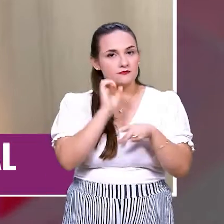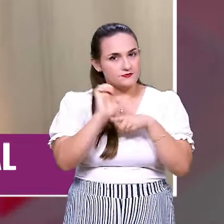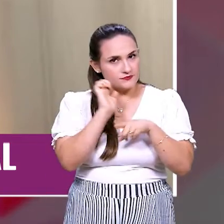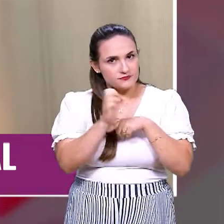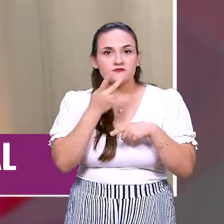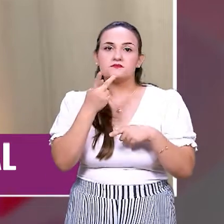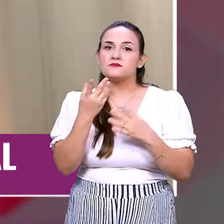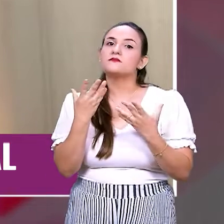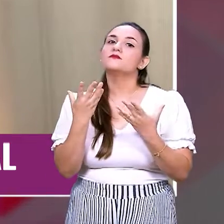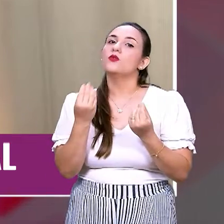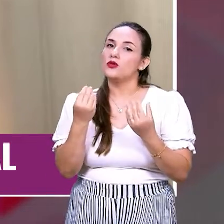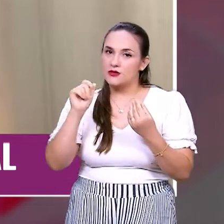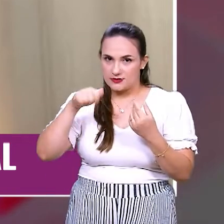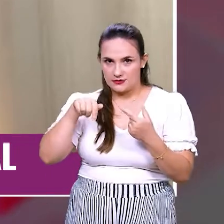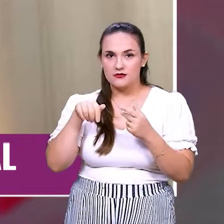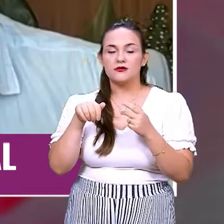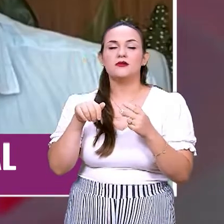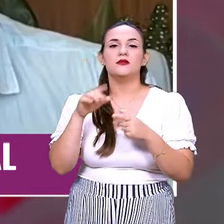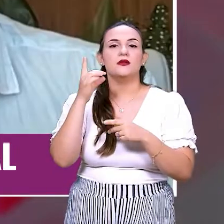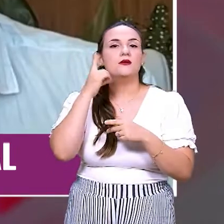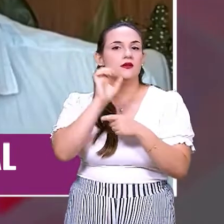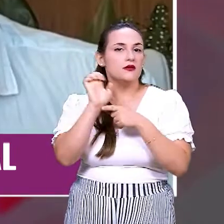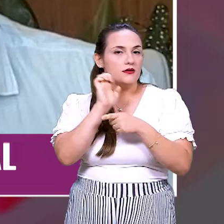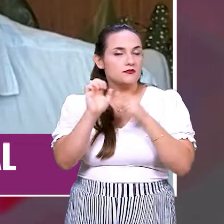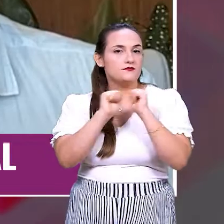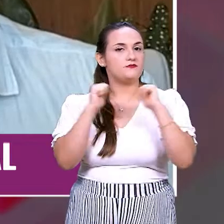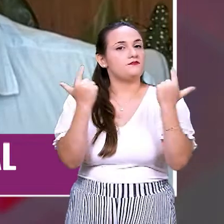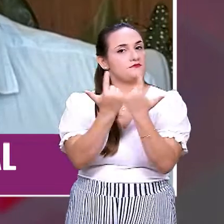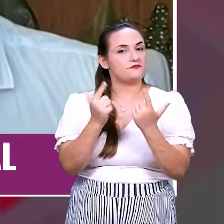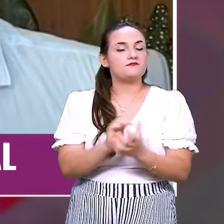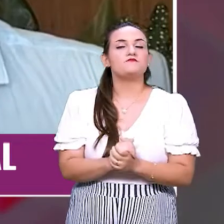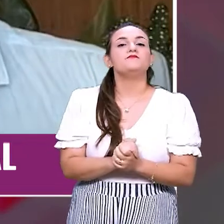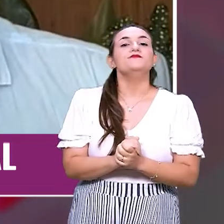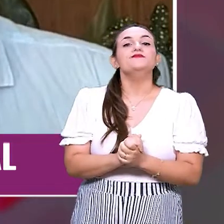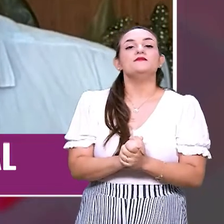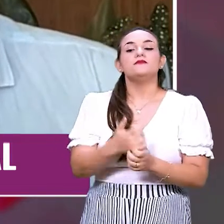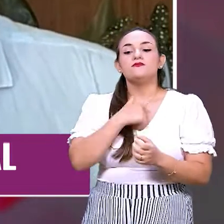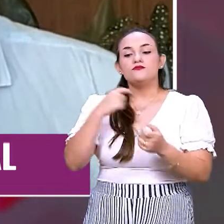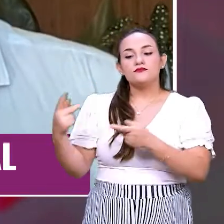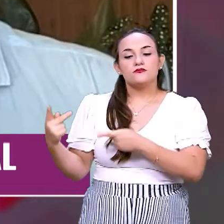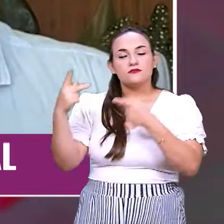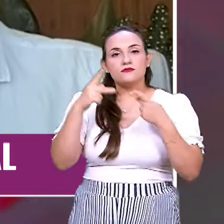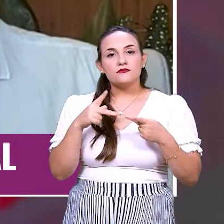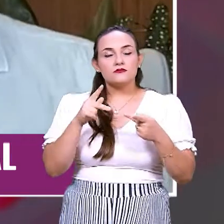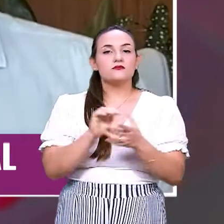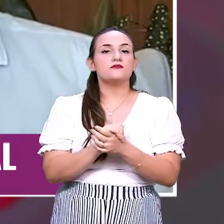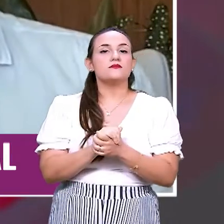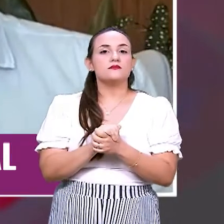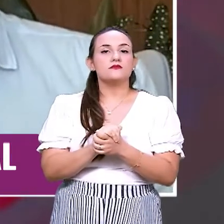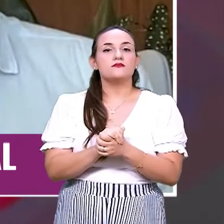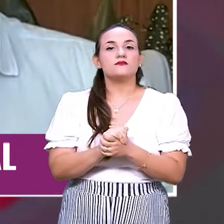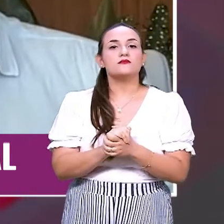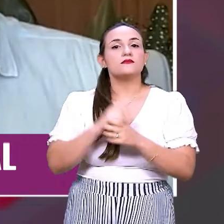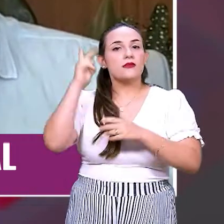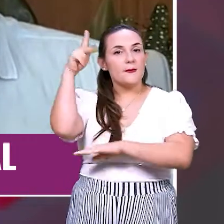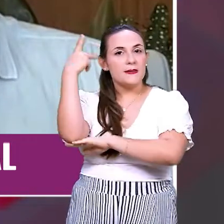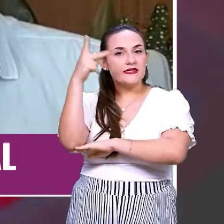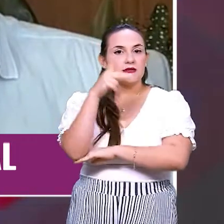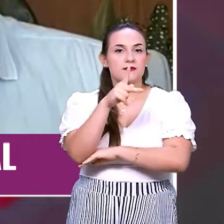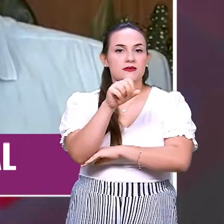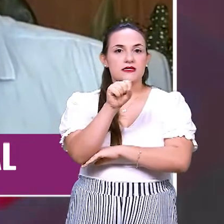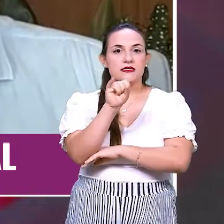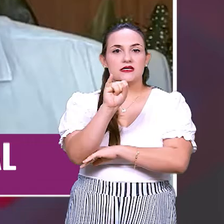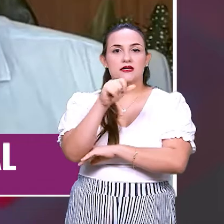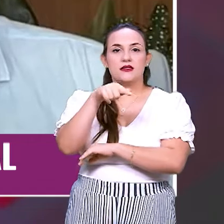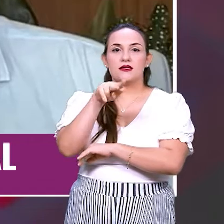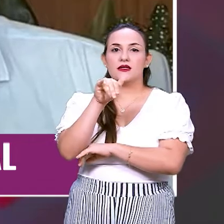deputados estaduais aqui de Mato Grosso do Sul. E para falar sobre o tema, eu convido o Dr. Gabriel Ismanioto, que é psiquiatra